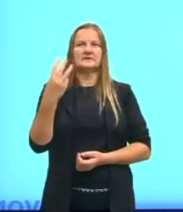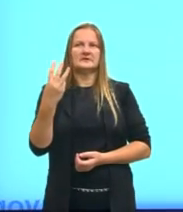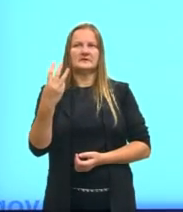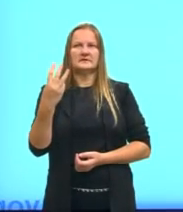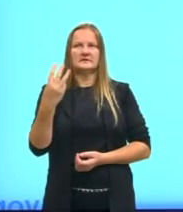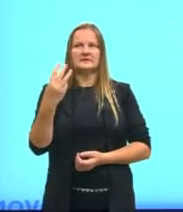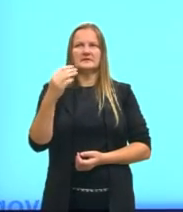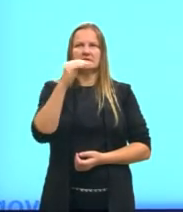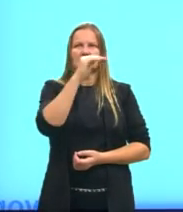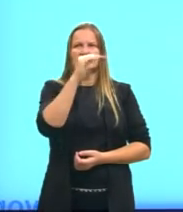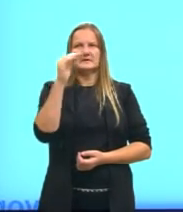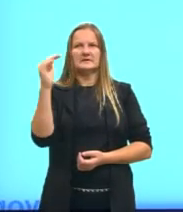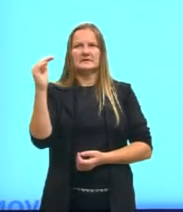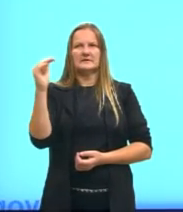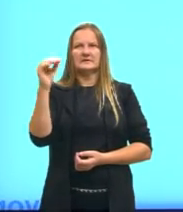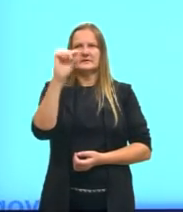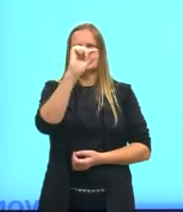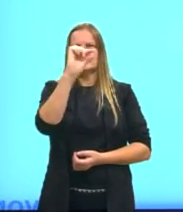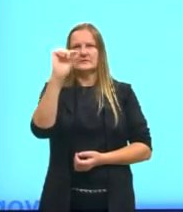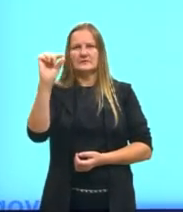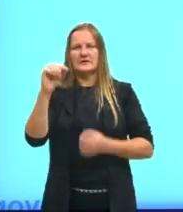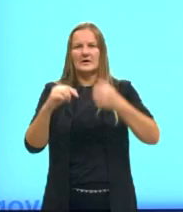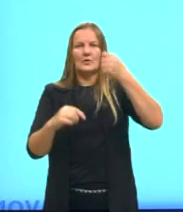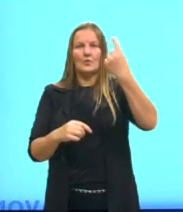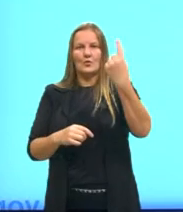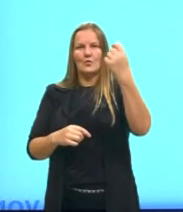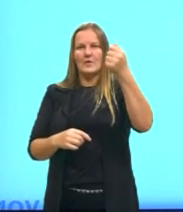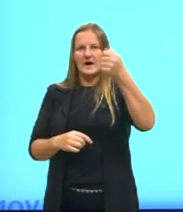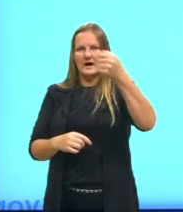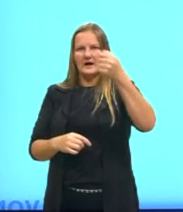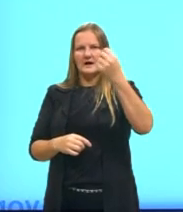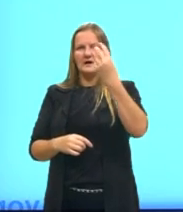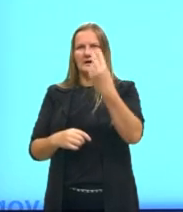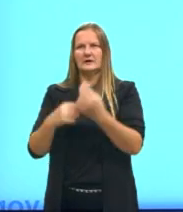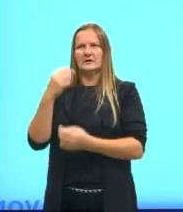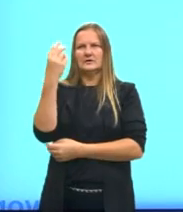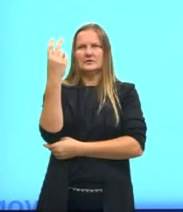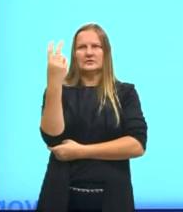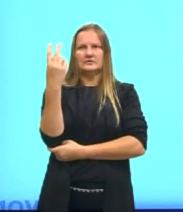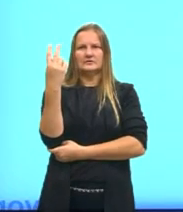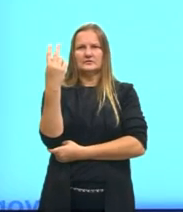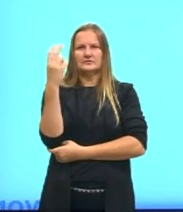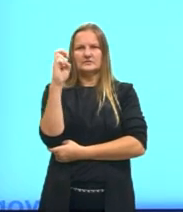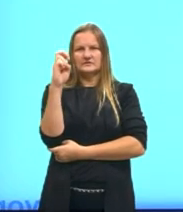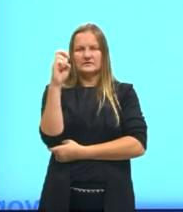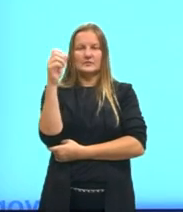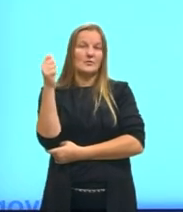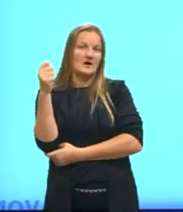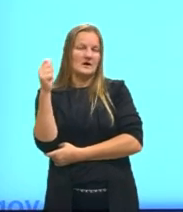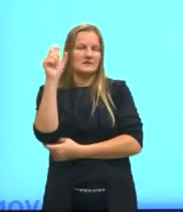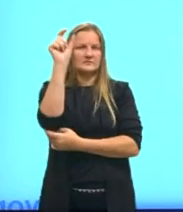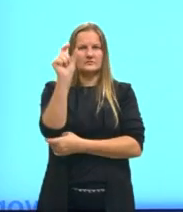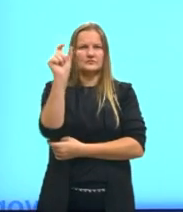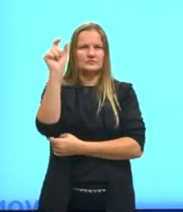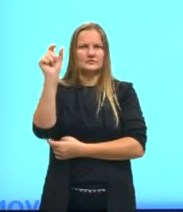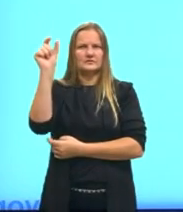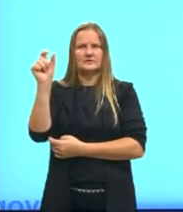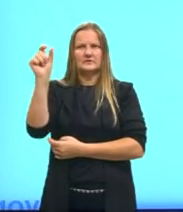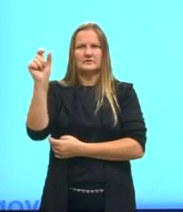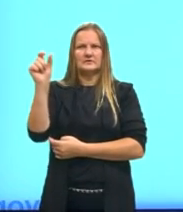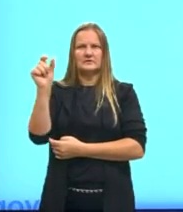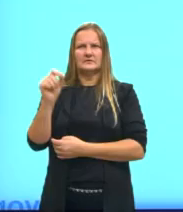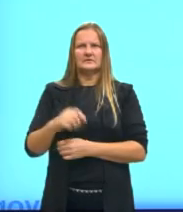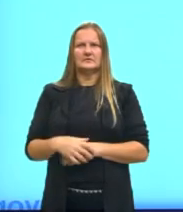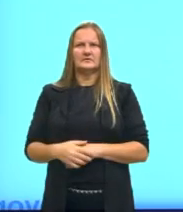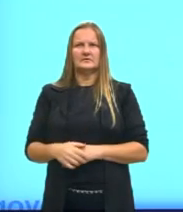se dá da família a né eu voltei família um lá dois A3 A4 A5 A1 então contando